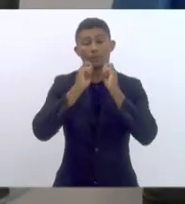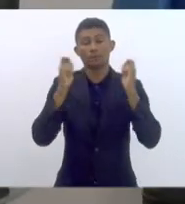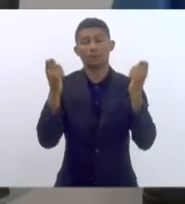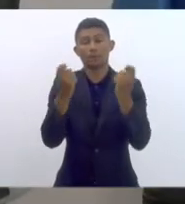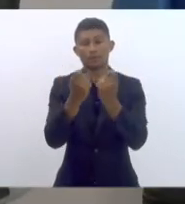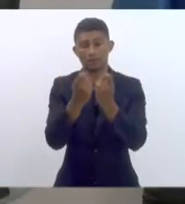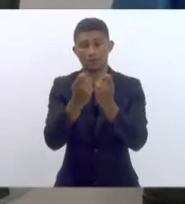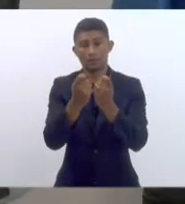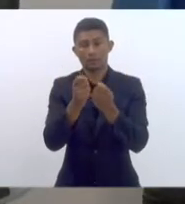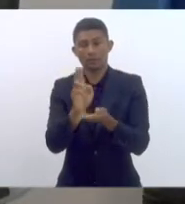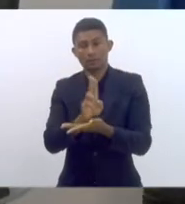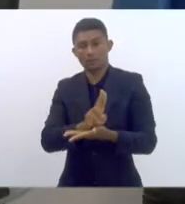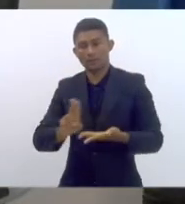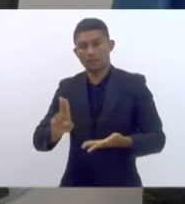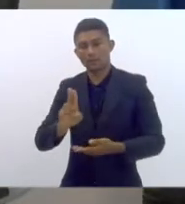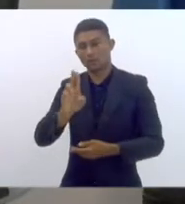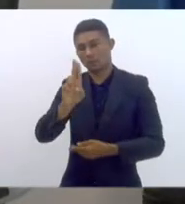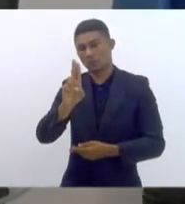Docentes da UENF,